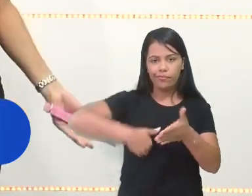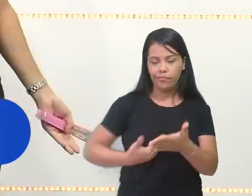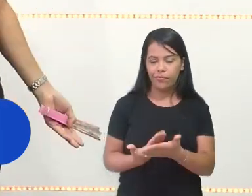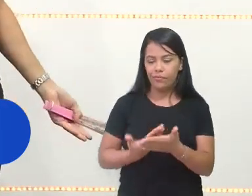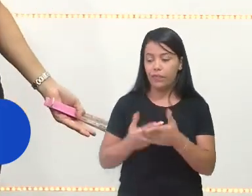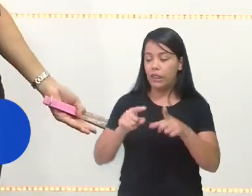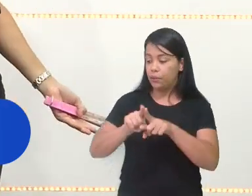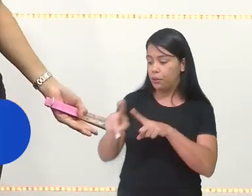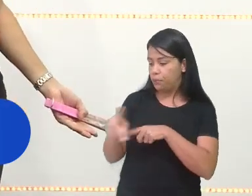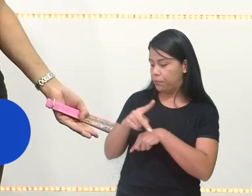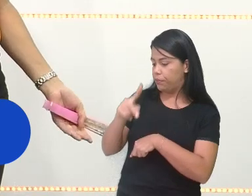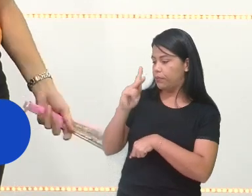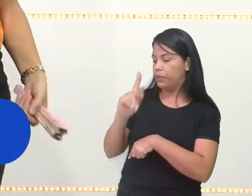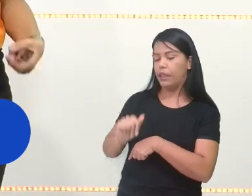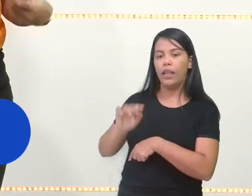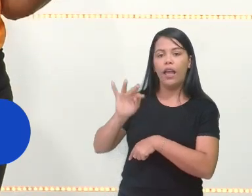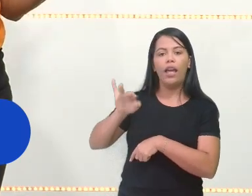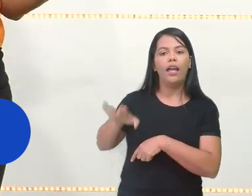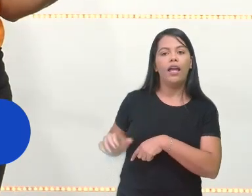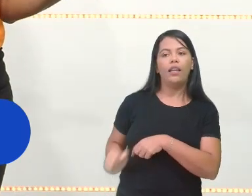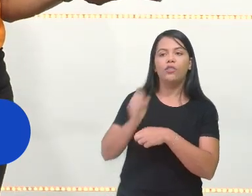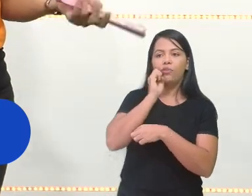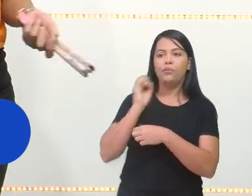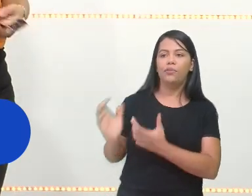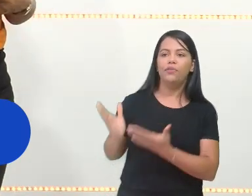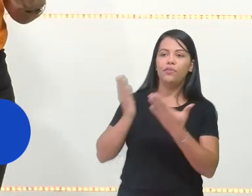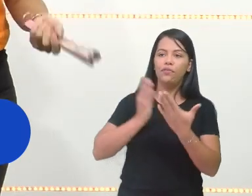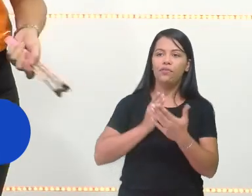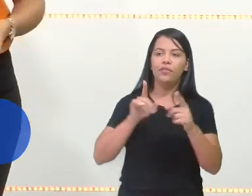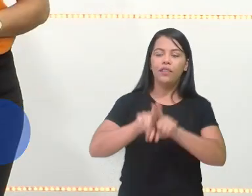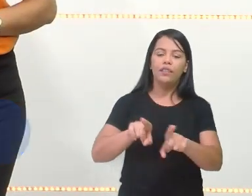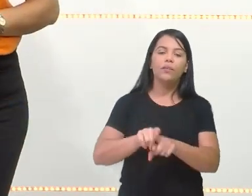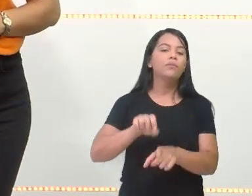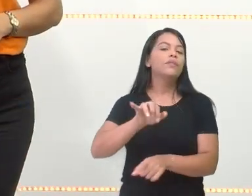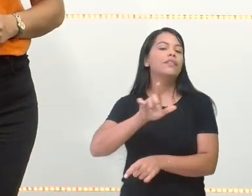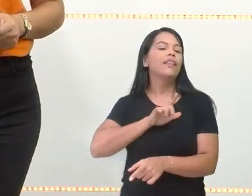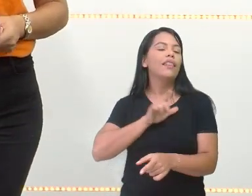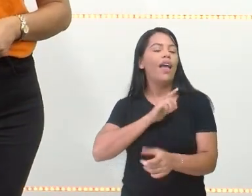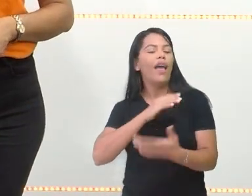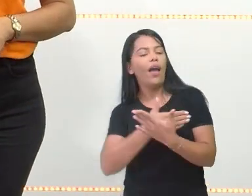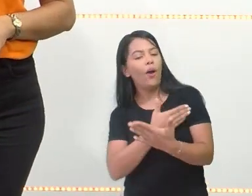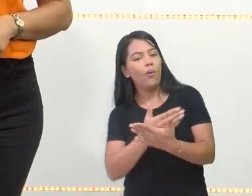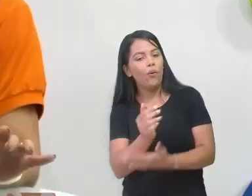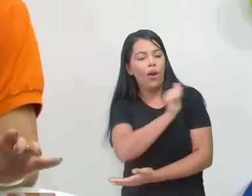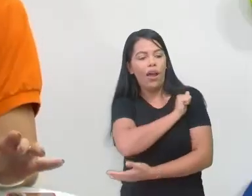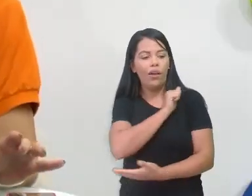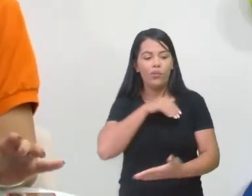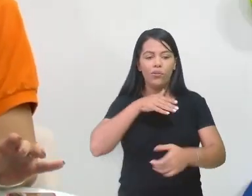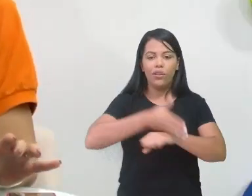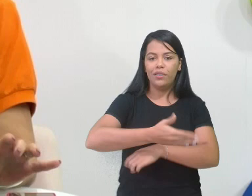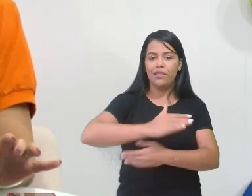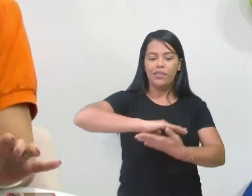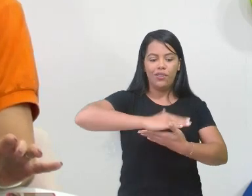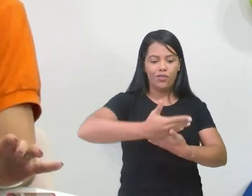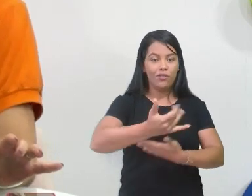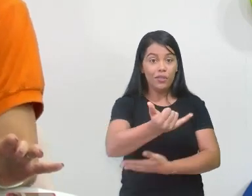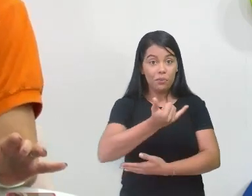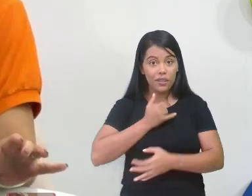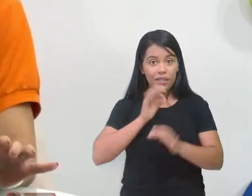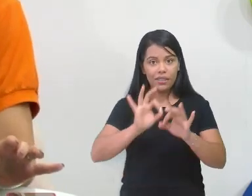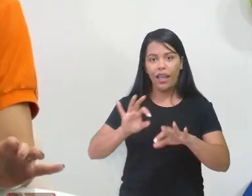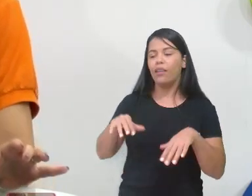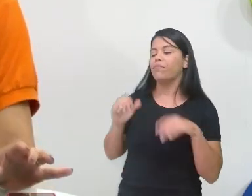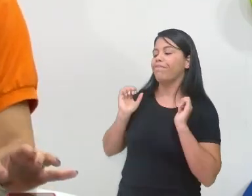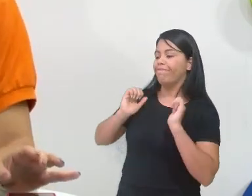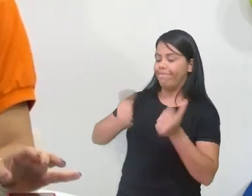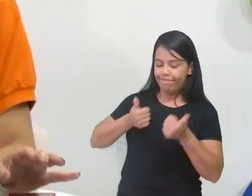Kátia, bem-vinda também. Se tiver algum aluno aí no chat, me conta, tá certo? Tá certo, já estou aqui acompanhando, dando bom